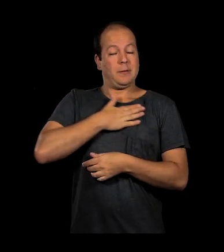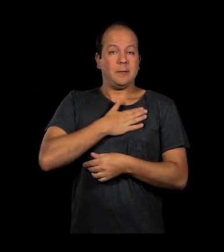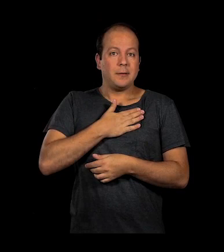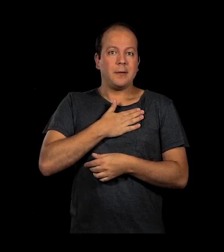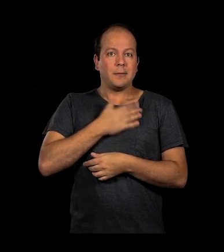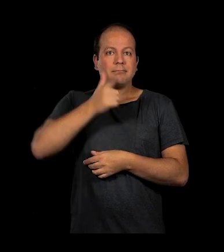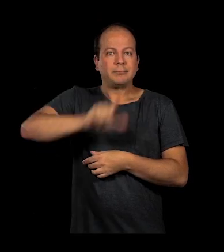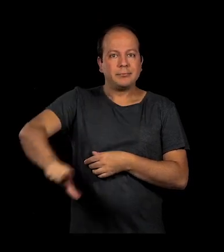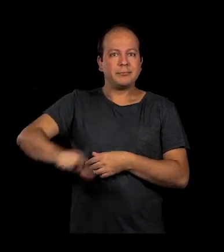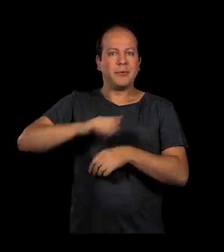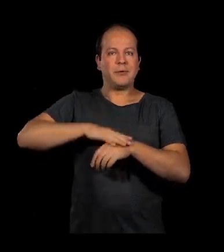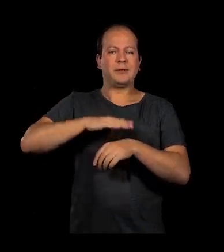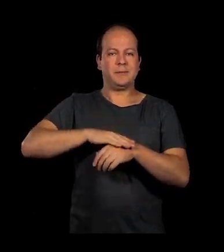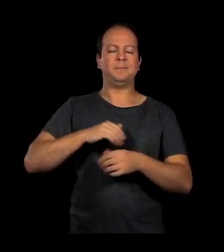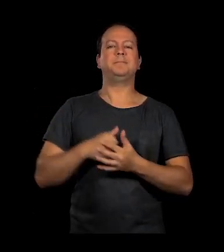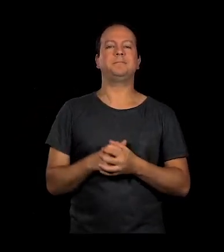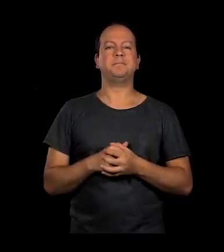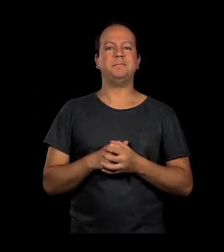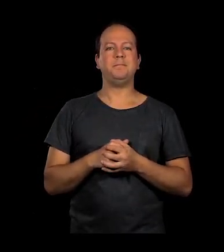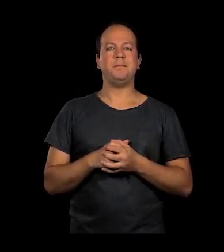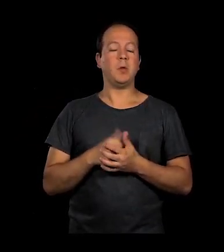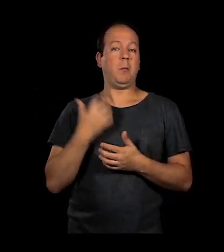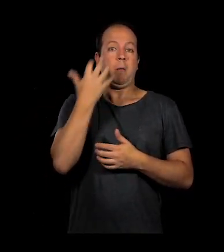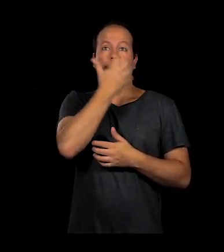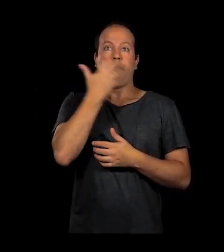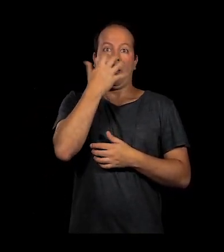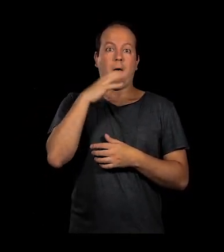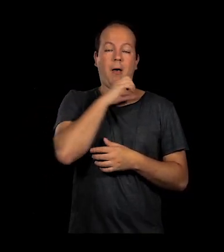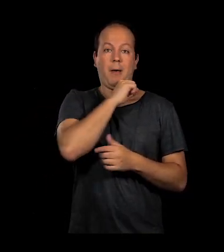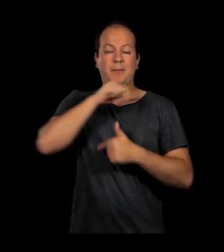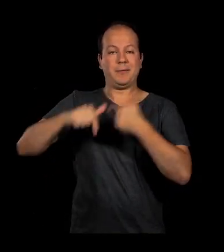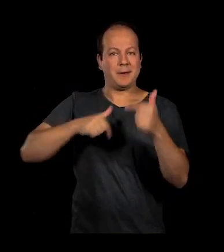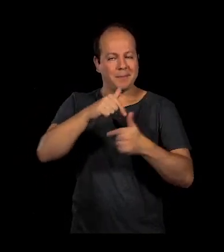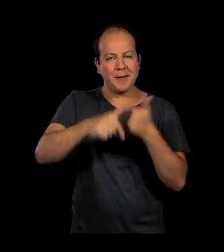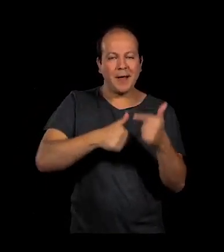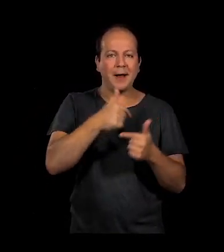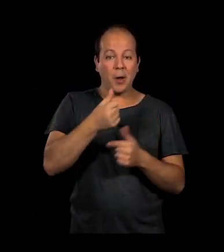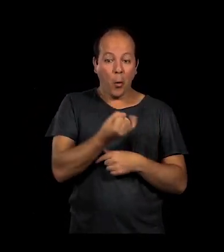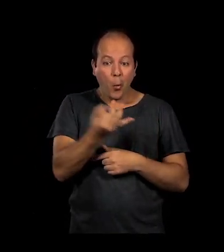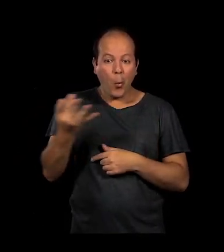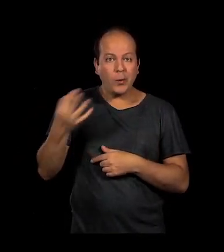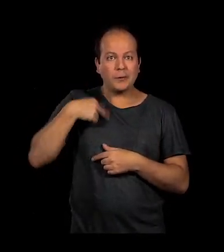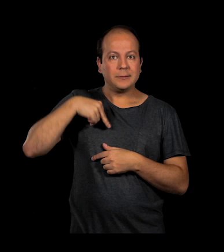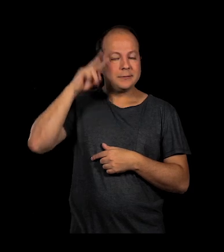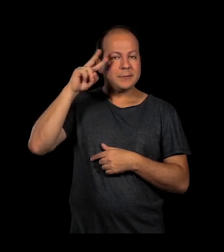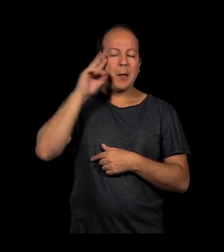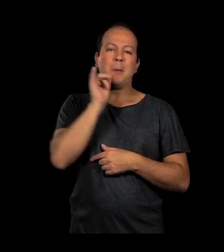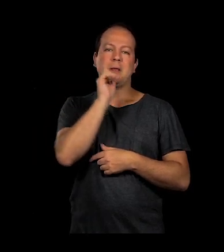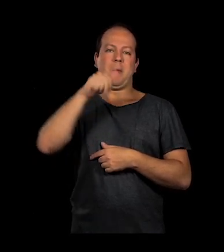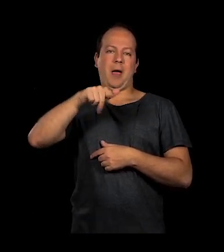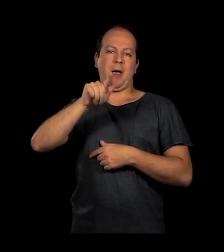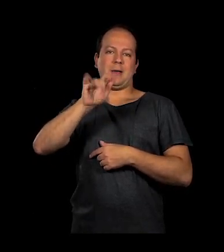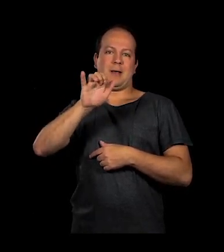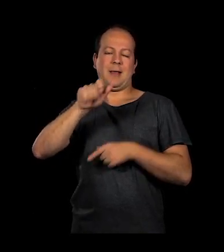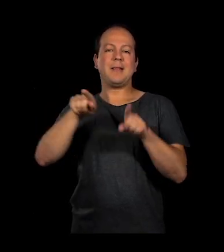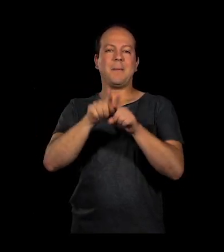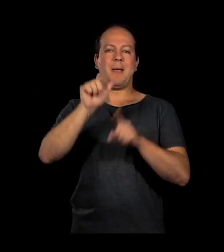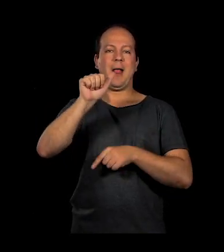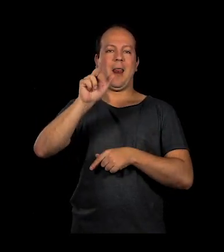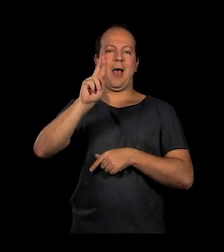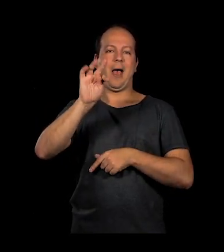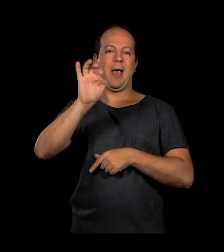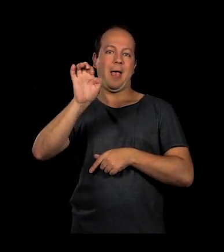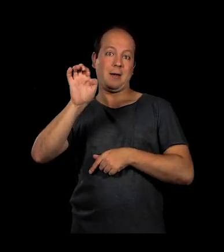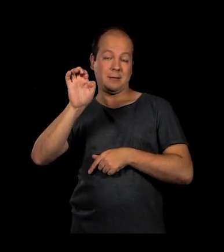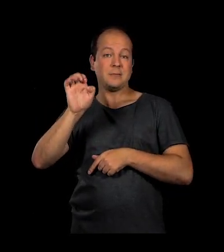reproduzir o que me apaixona por alguns trabalhos nessa história por alguns trabalhos como modelo agile como dadá laerte não